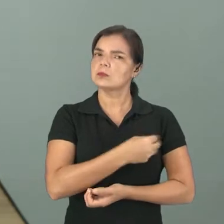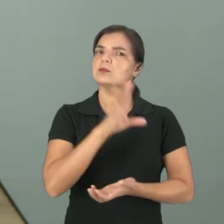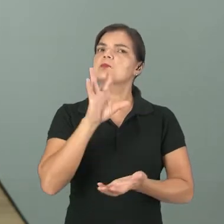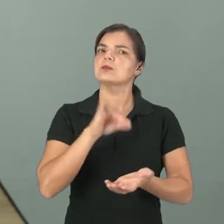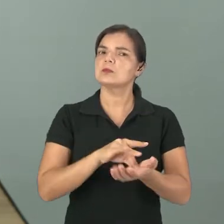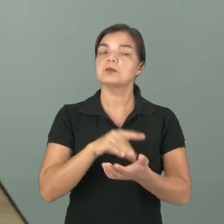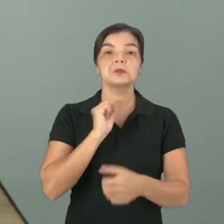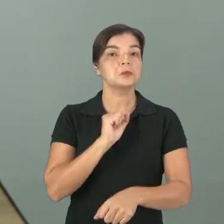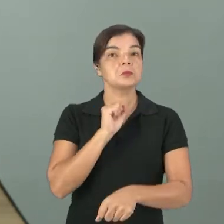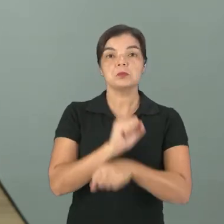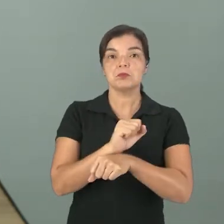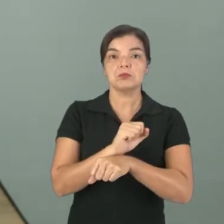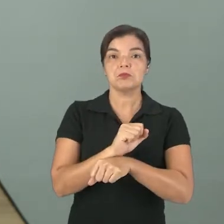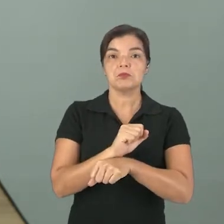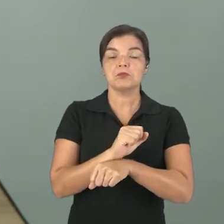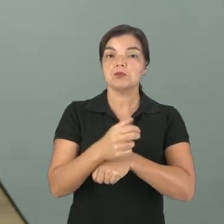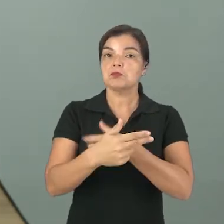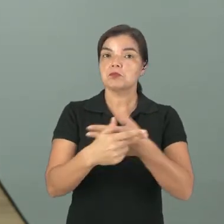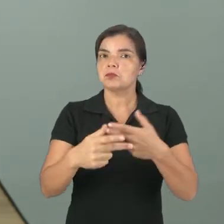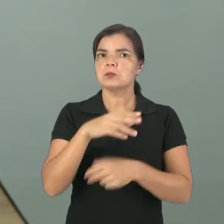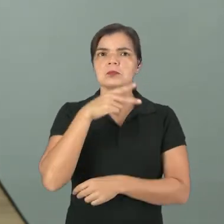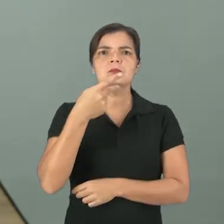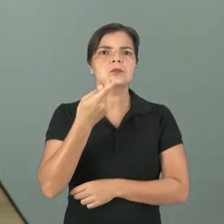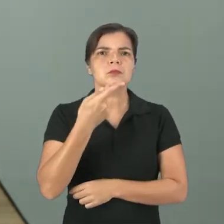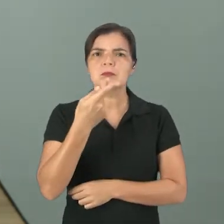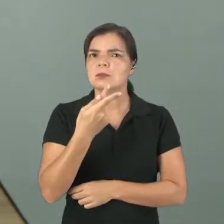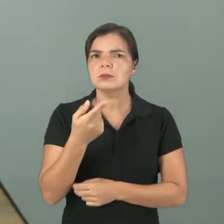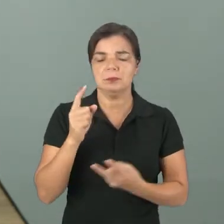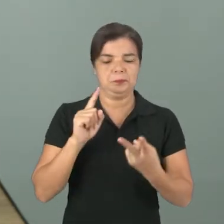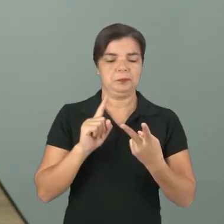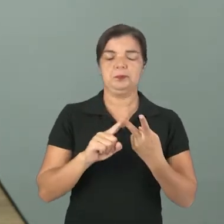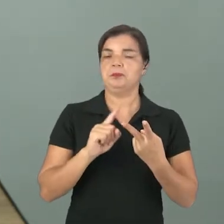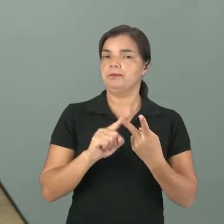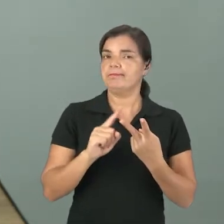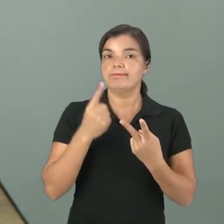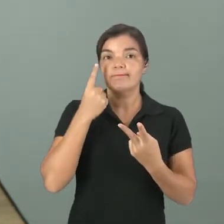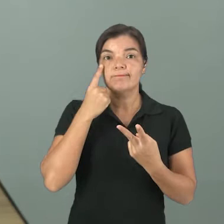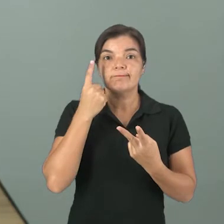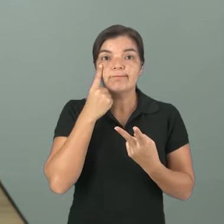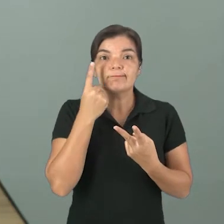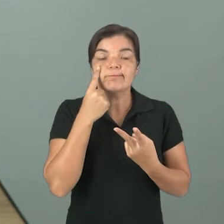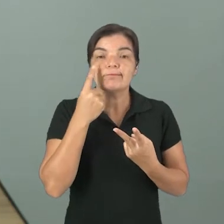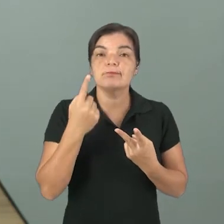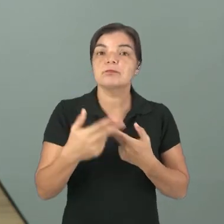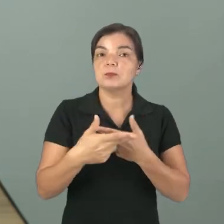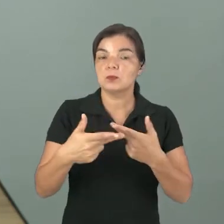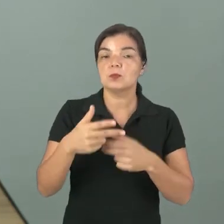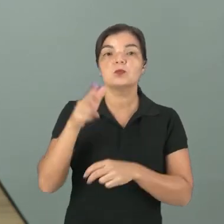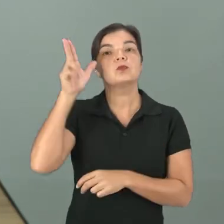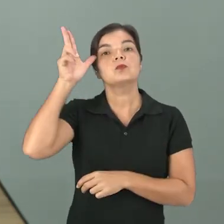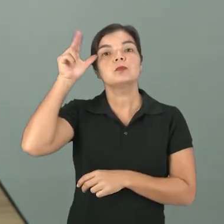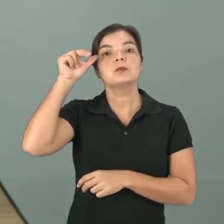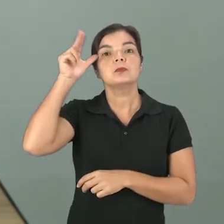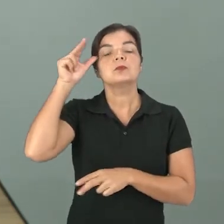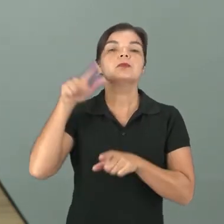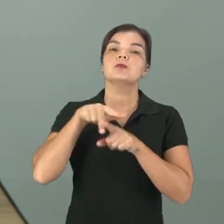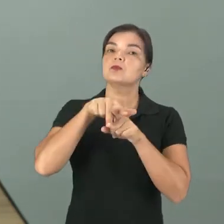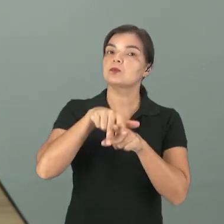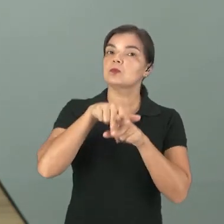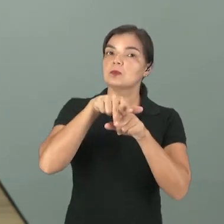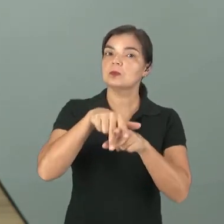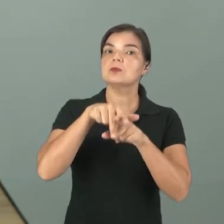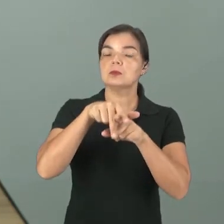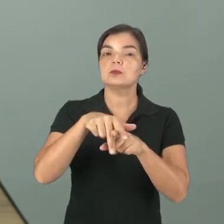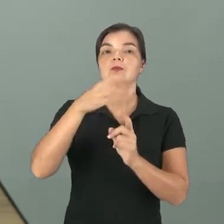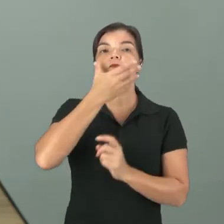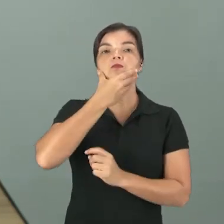não esperamos nos deparar com seres que falam, nós não esperamos nos deparar com cavalos andando e em cima